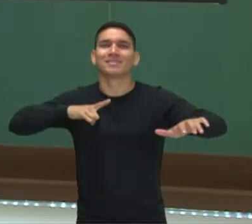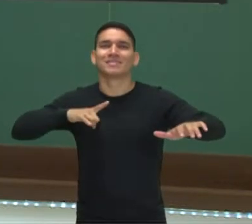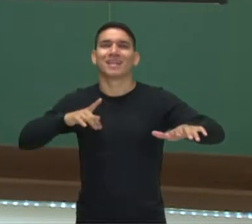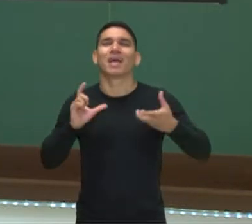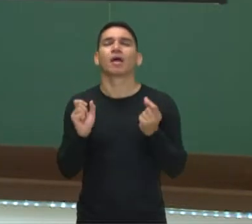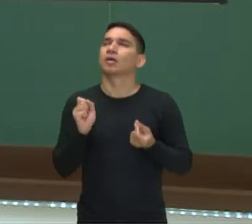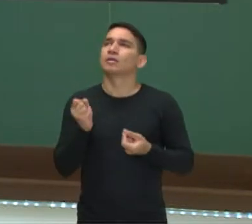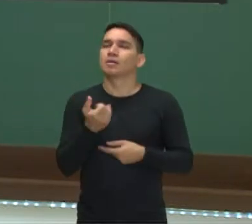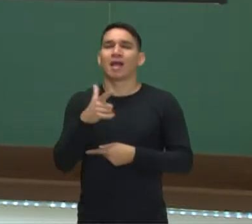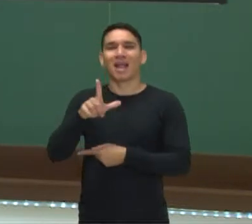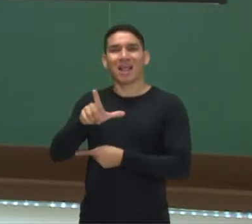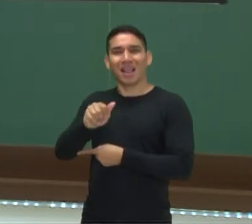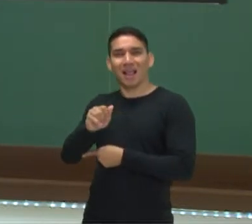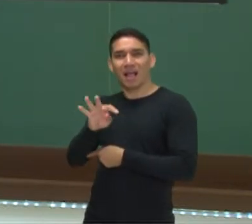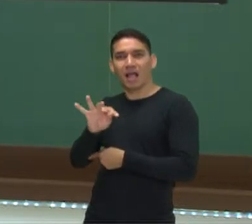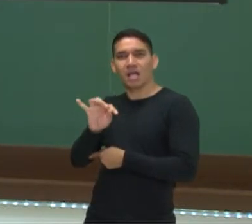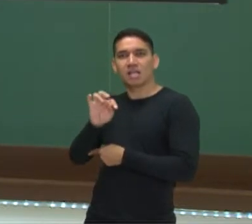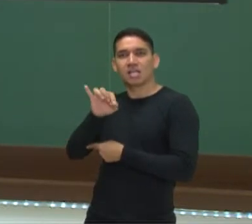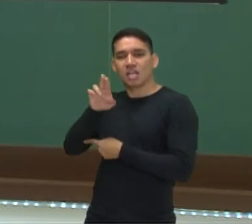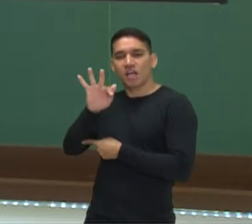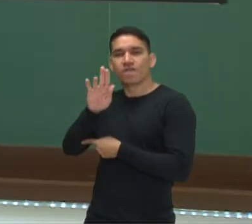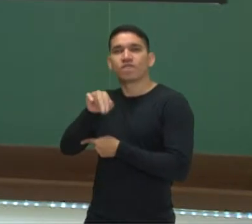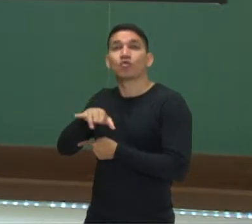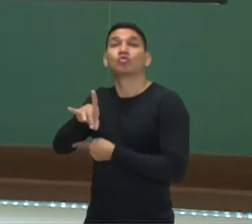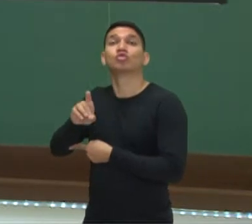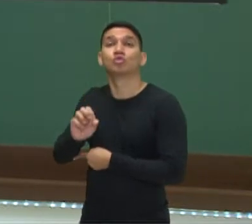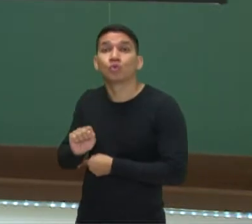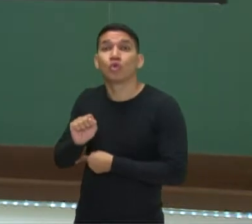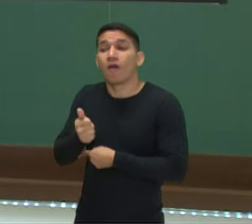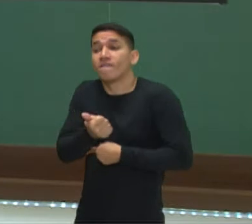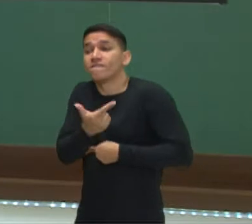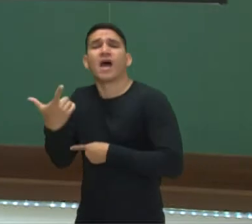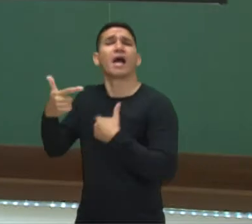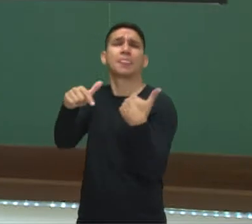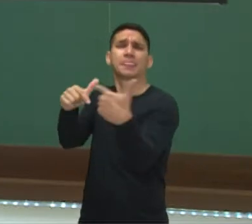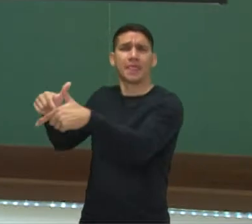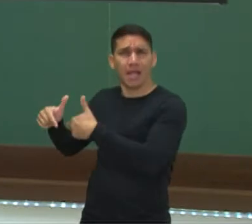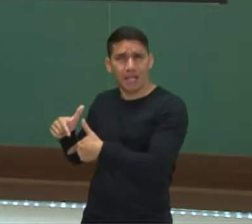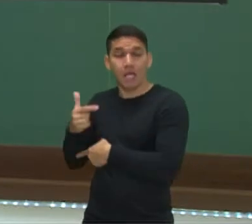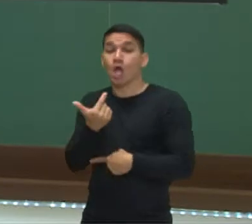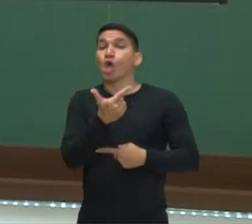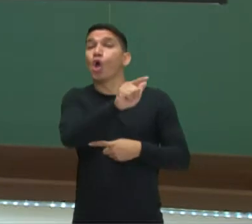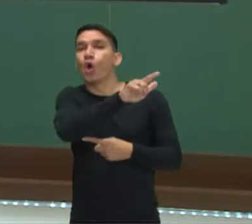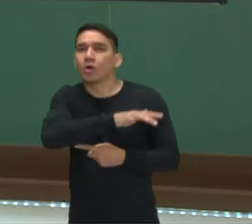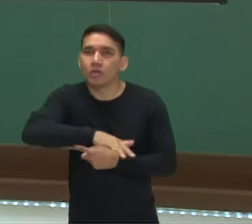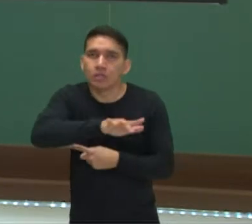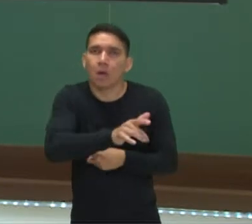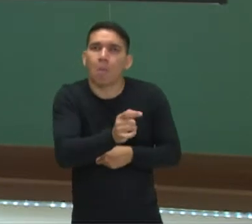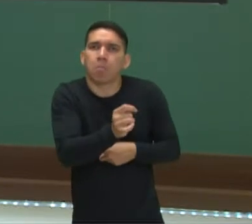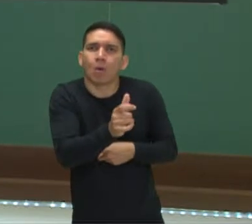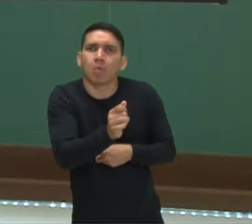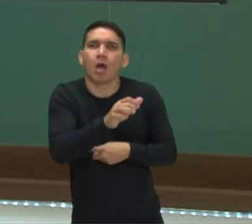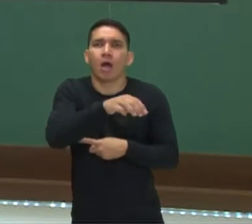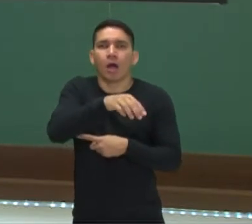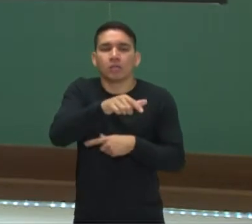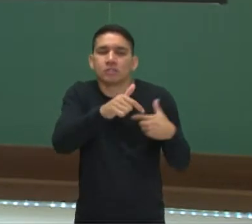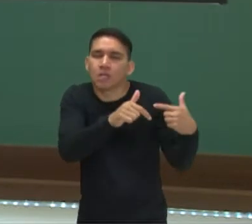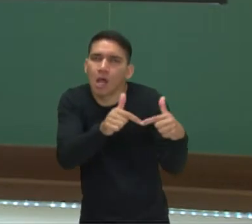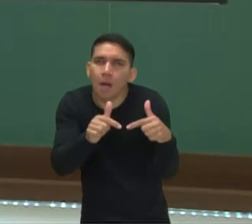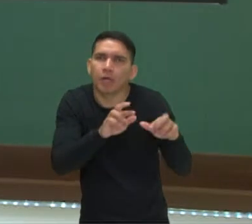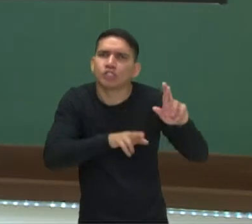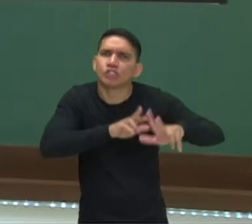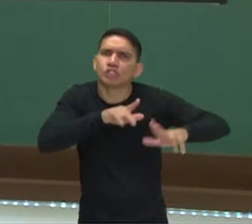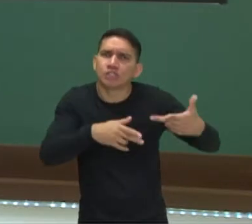latifúndios, vamos dizer assim, de grande atividade econômica e outras áreas que são menores, os minifúndios. Então, existe